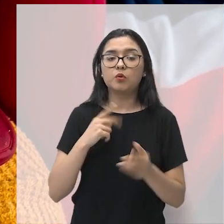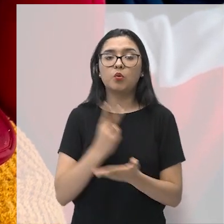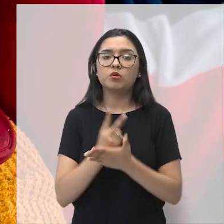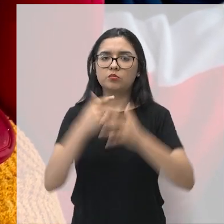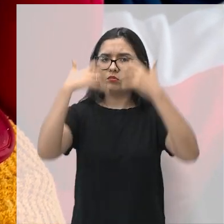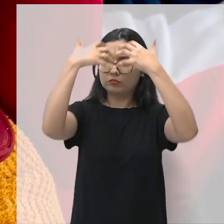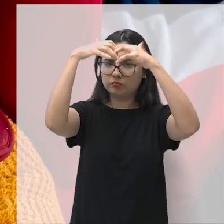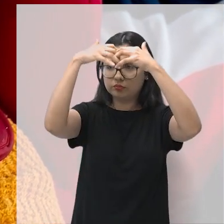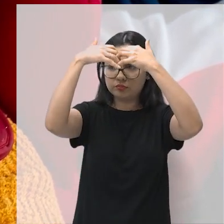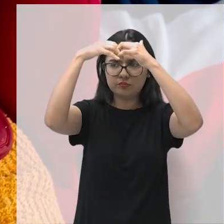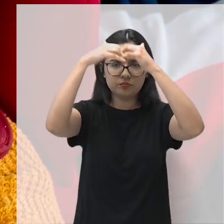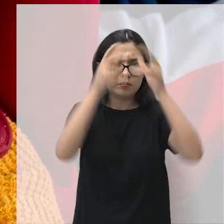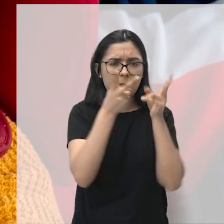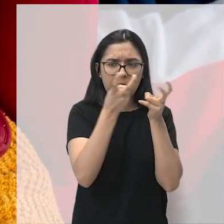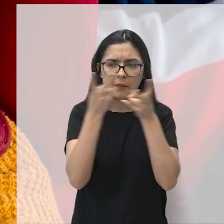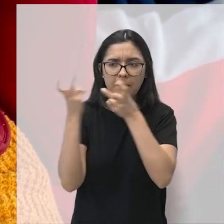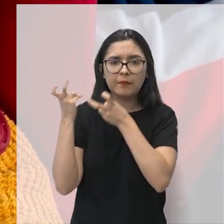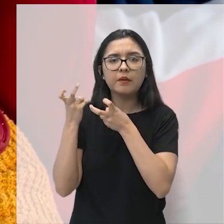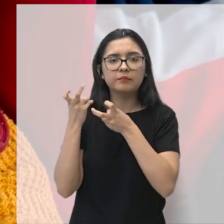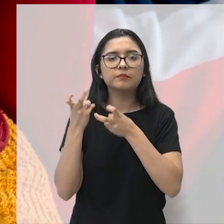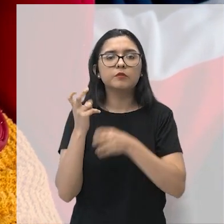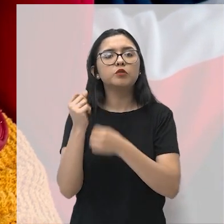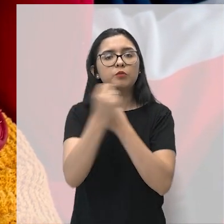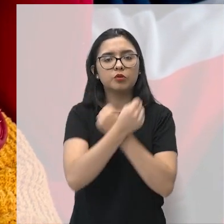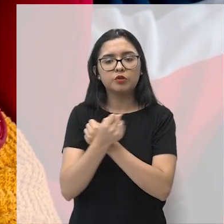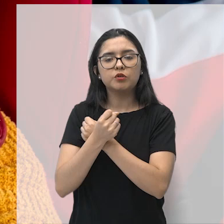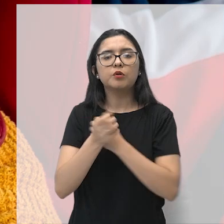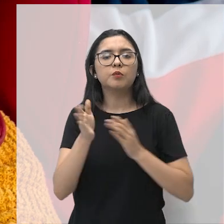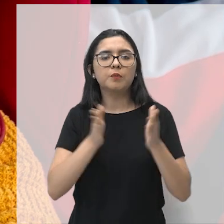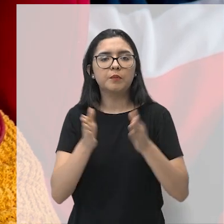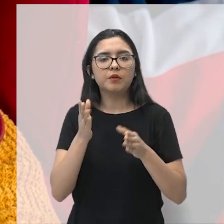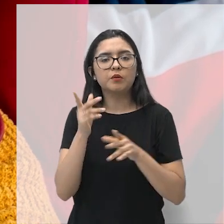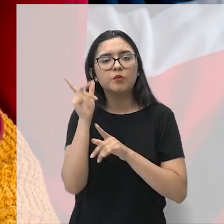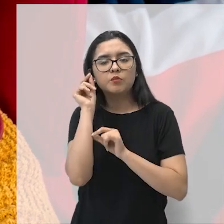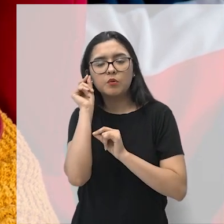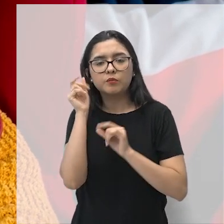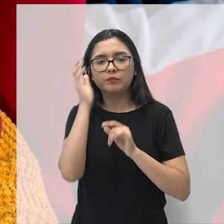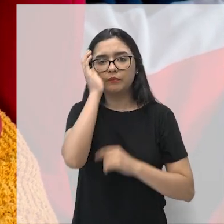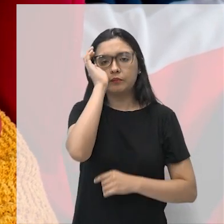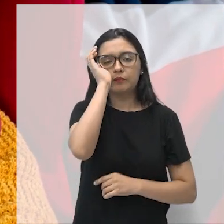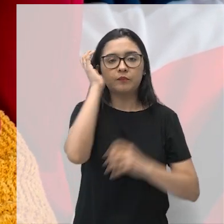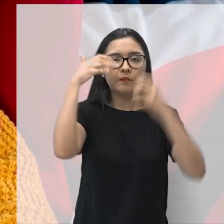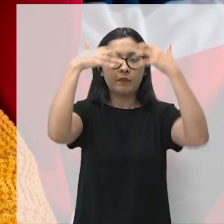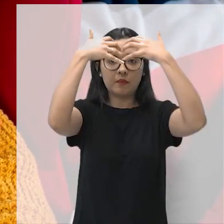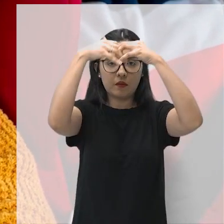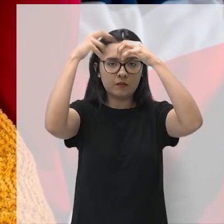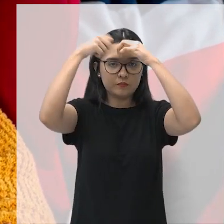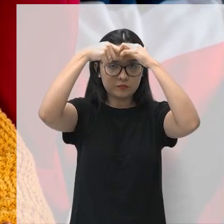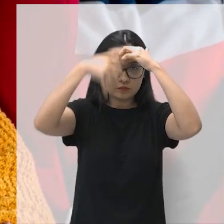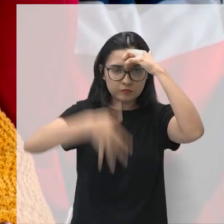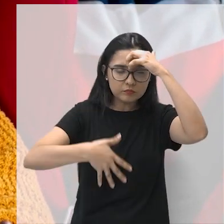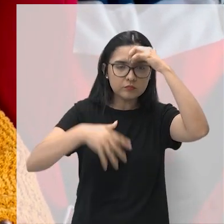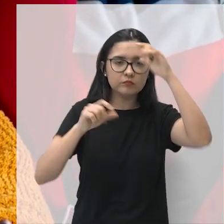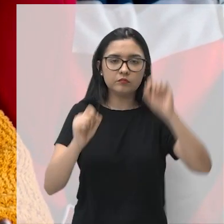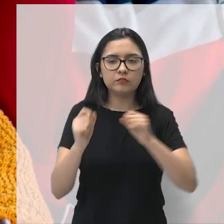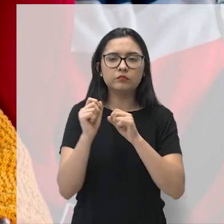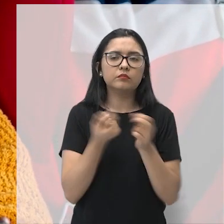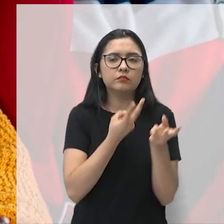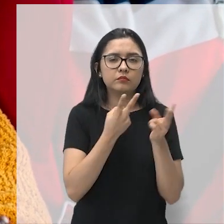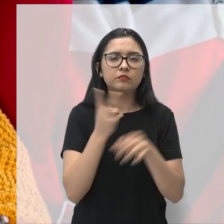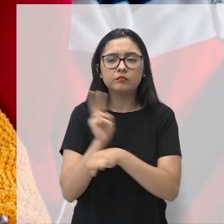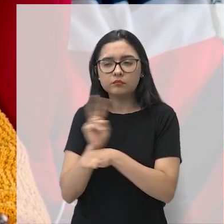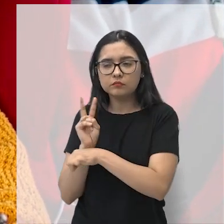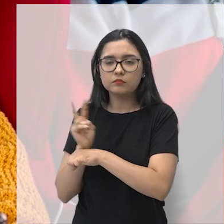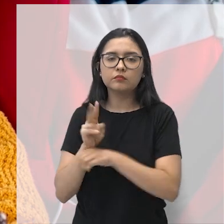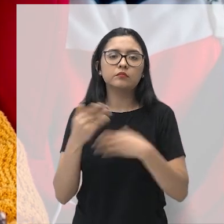trabalhando, protegendo-os durante o sono. O sistema nervoso, incansável e vigilante, garante que as crianças